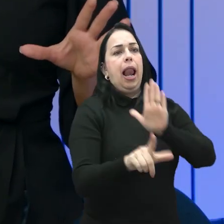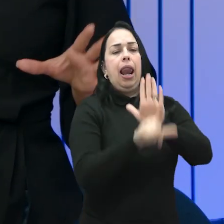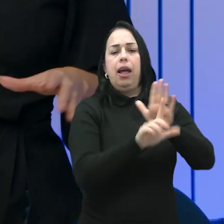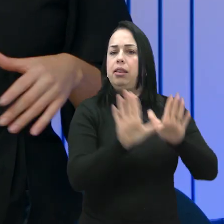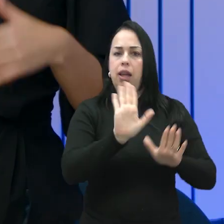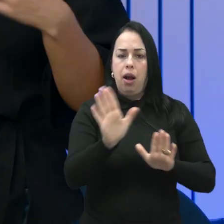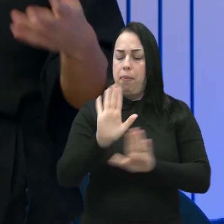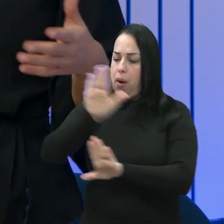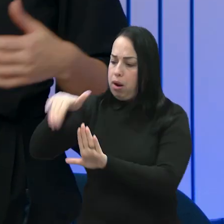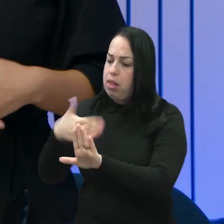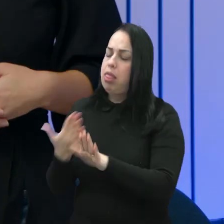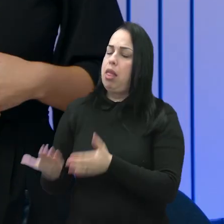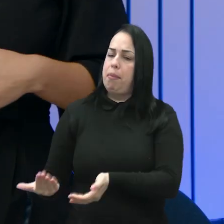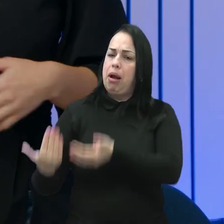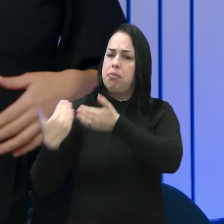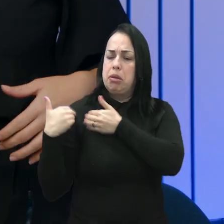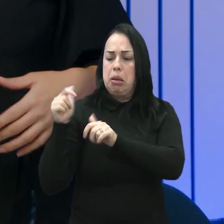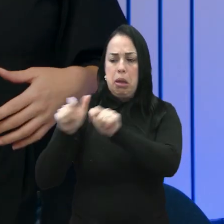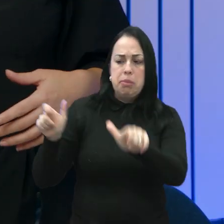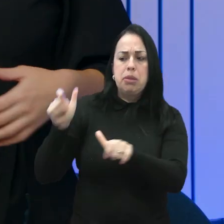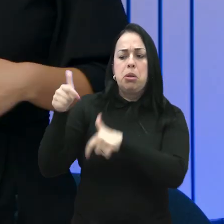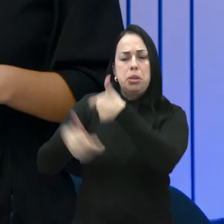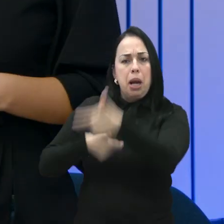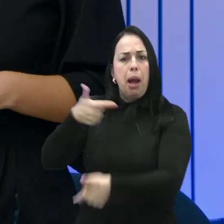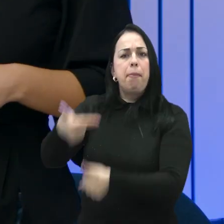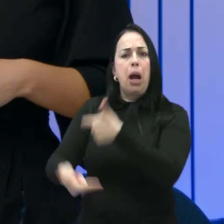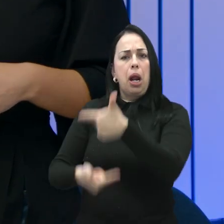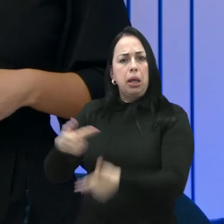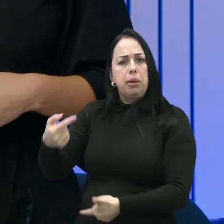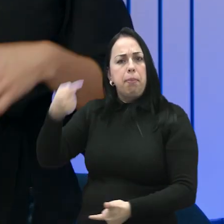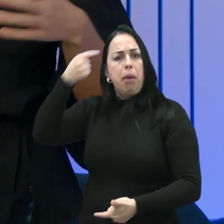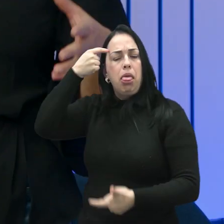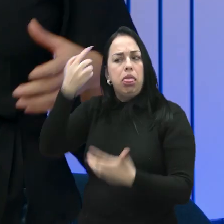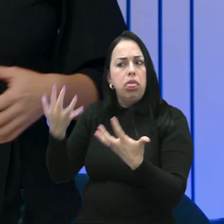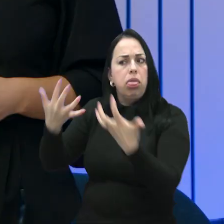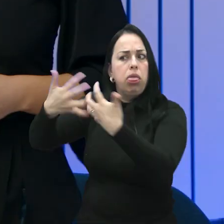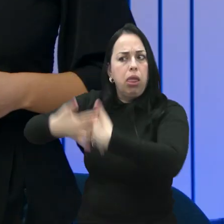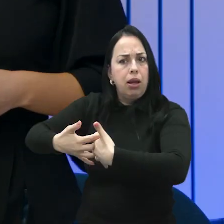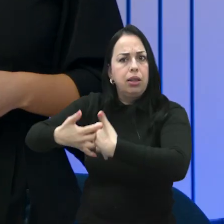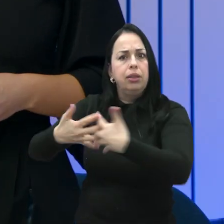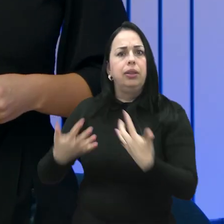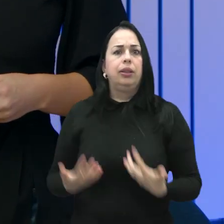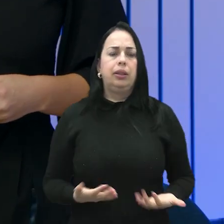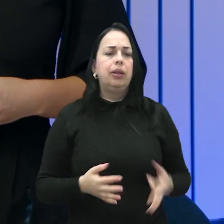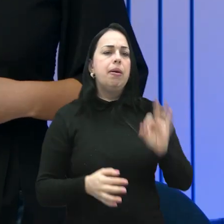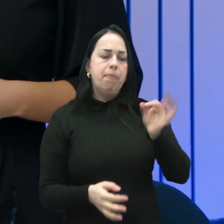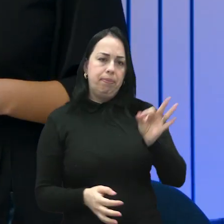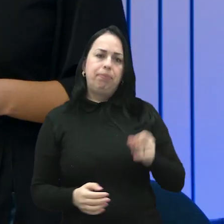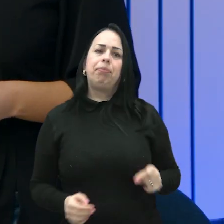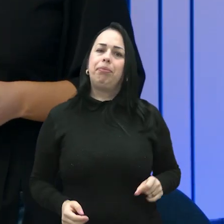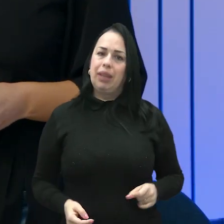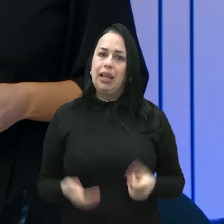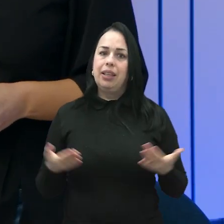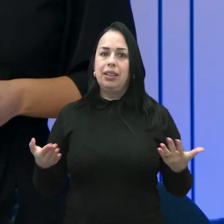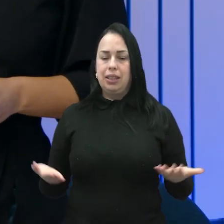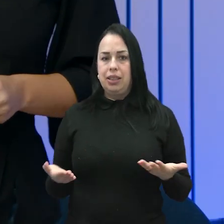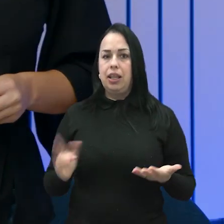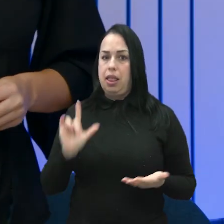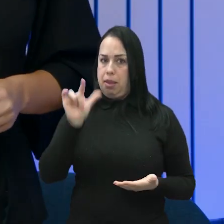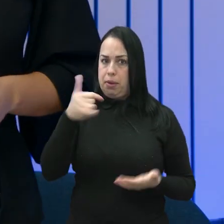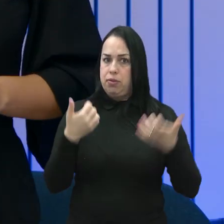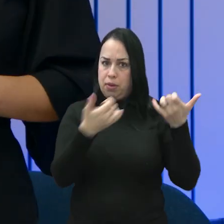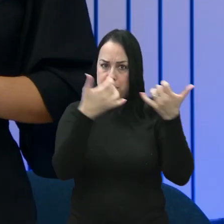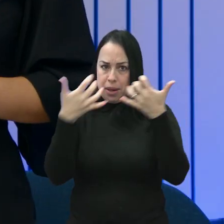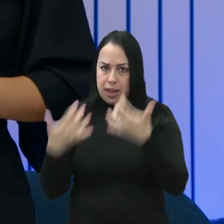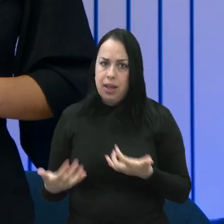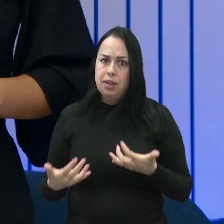para outra, né? Tem muita responsabilidade, são muitas pessoas aí pensando, envolvidas em todo esse processo. Exatamente. E a